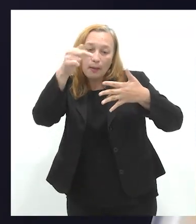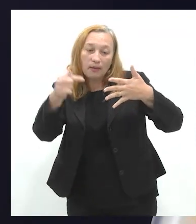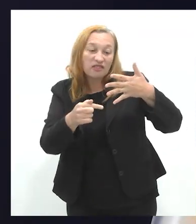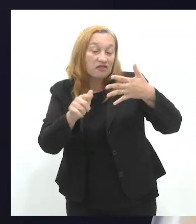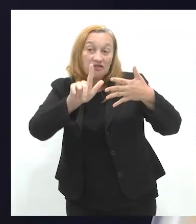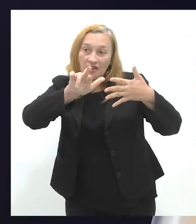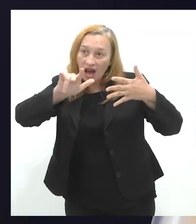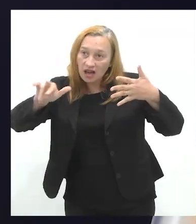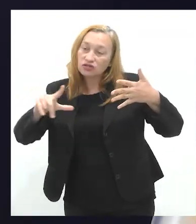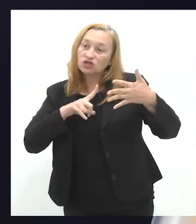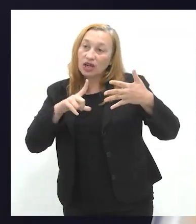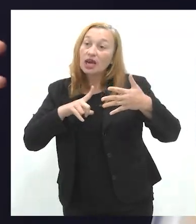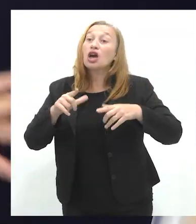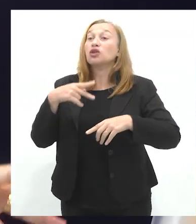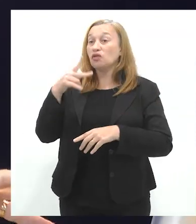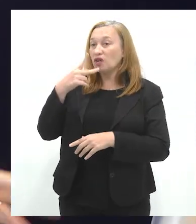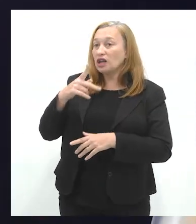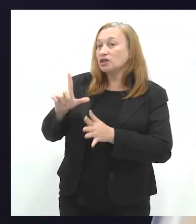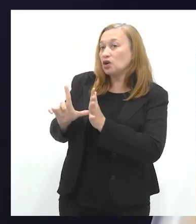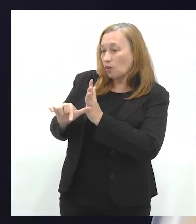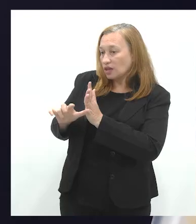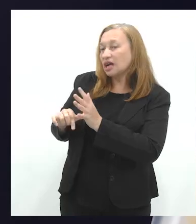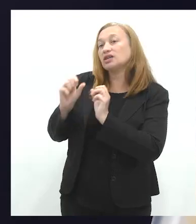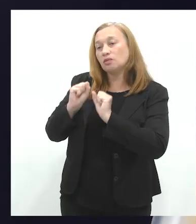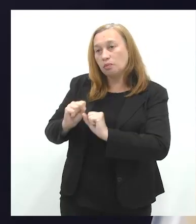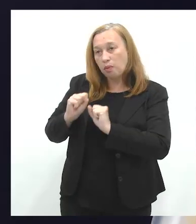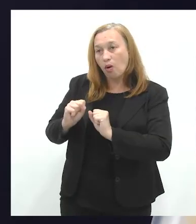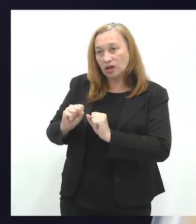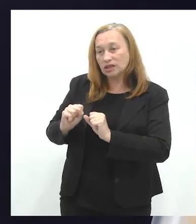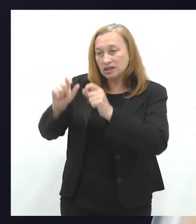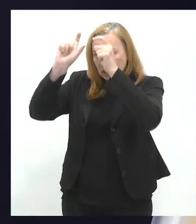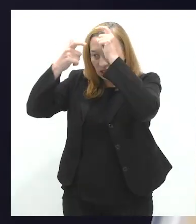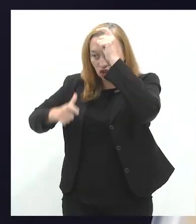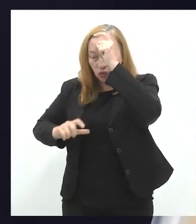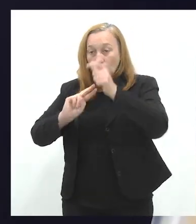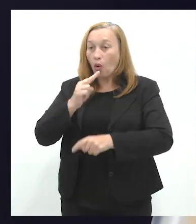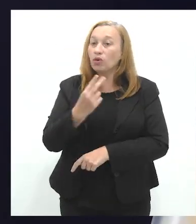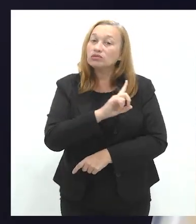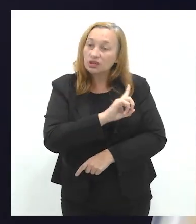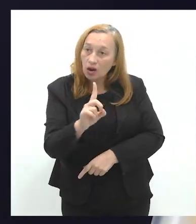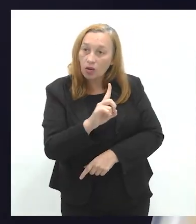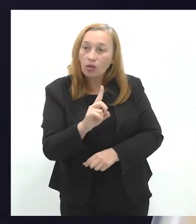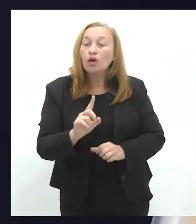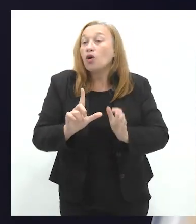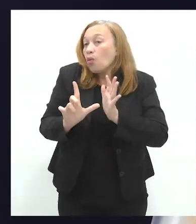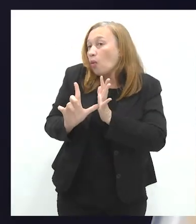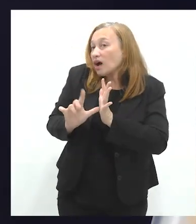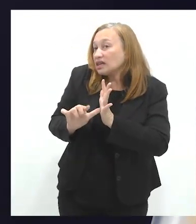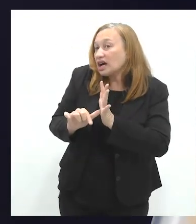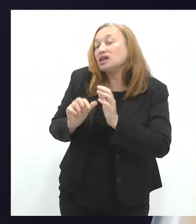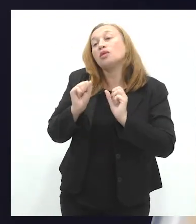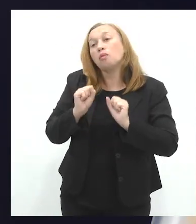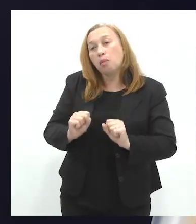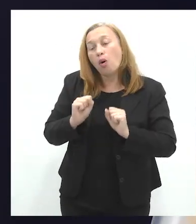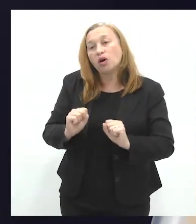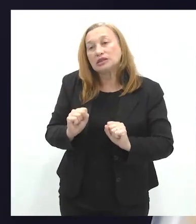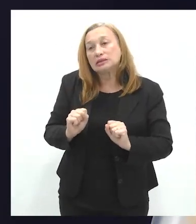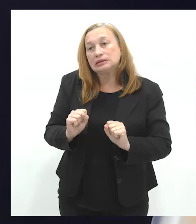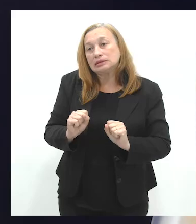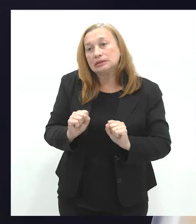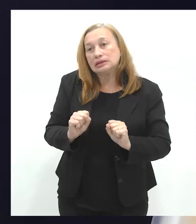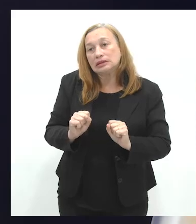estou dizendo é que um atraso pode ser indício de um transtorno ou não. Um atraso pode ser indício